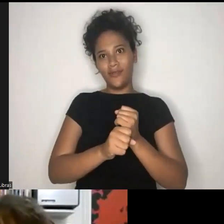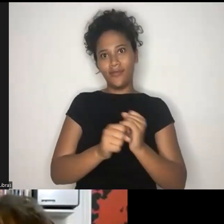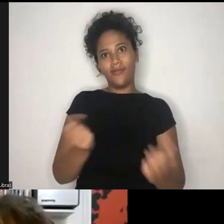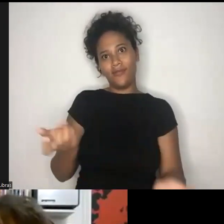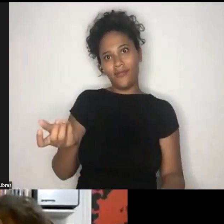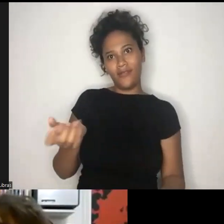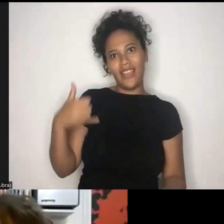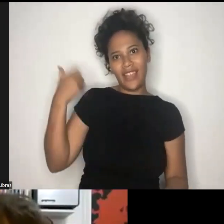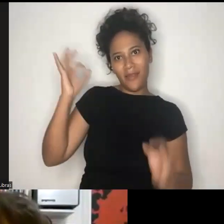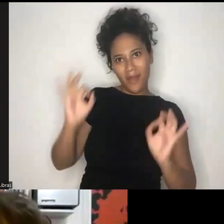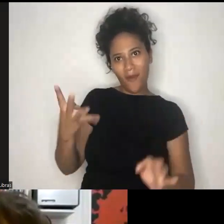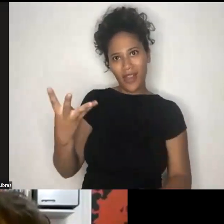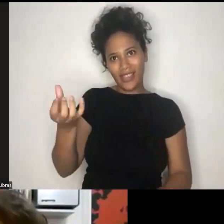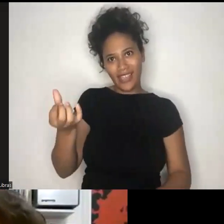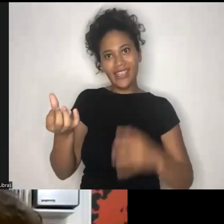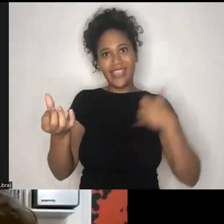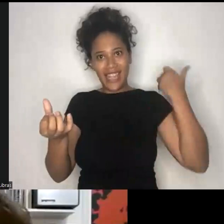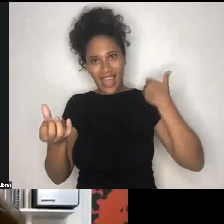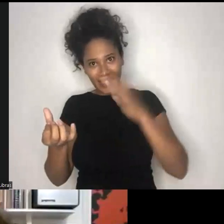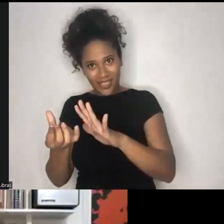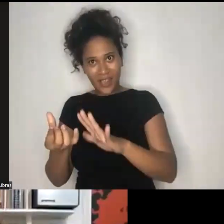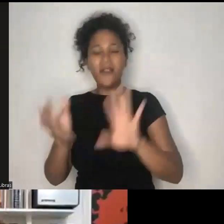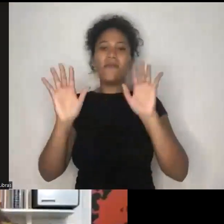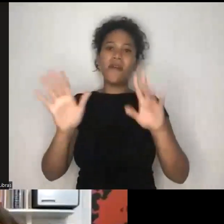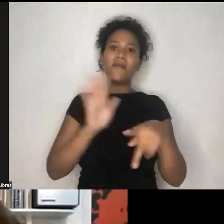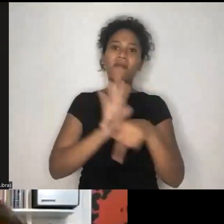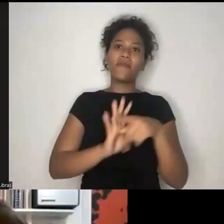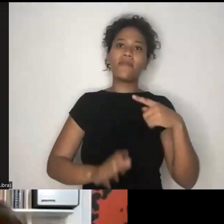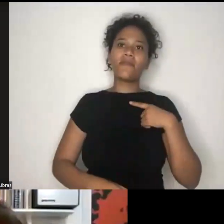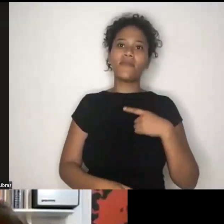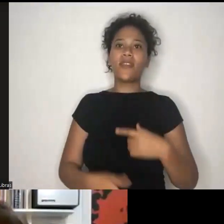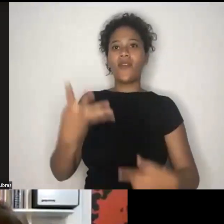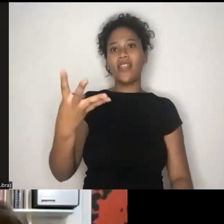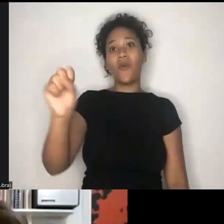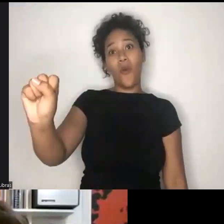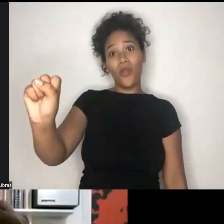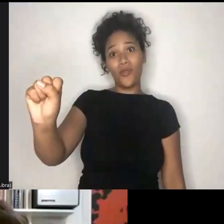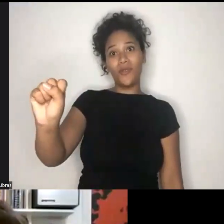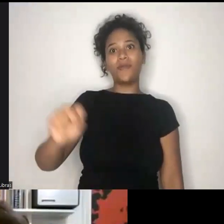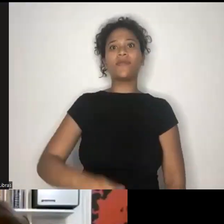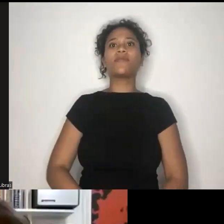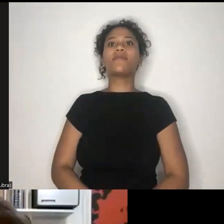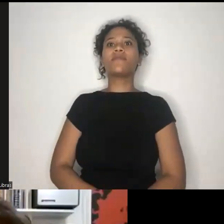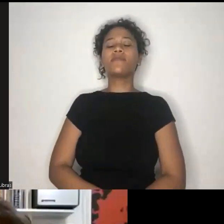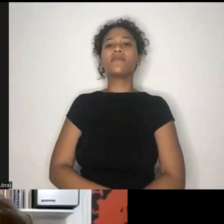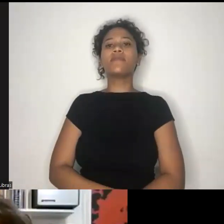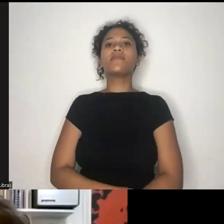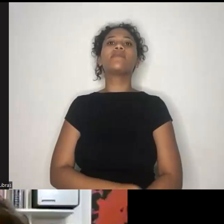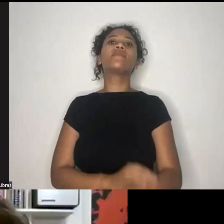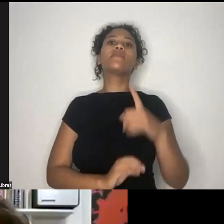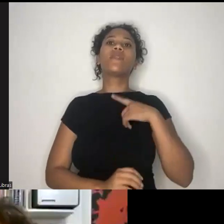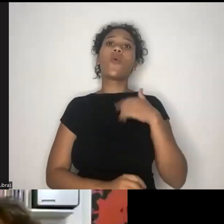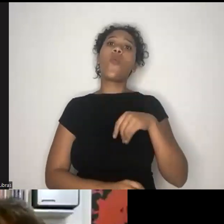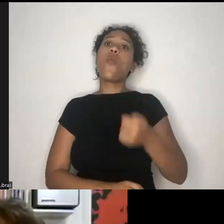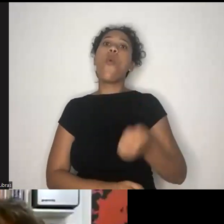46 anos de idade 48 48 anos de idade uma carreira de quase 80